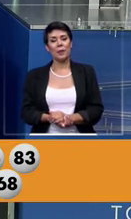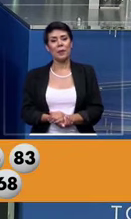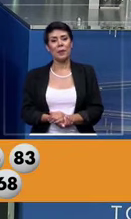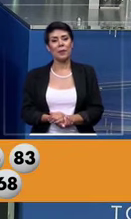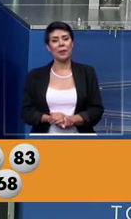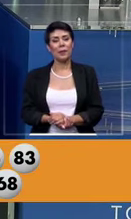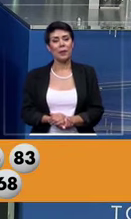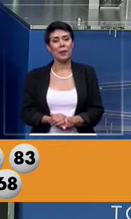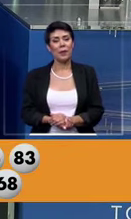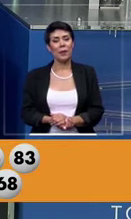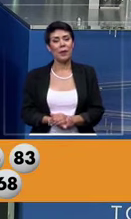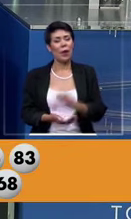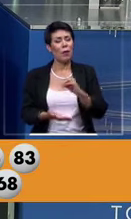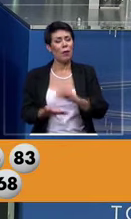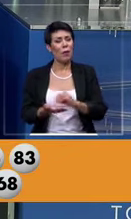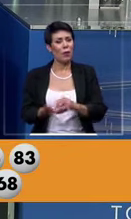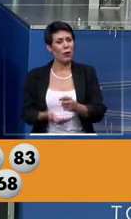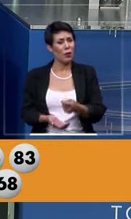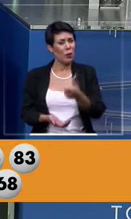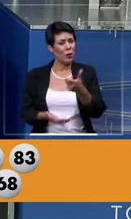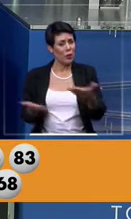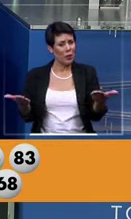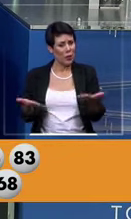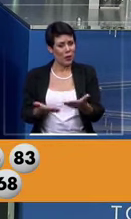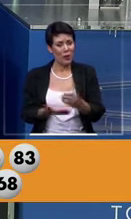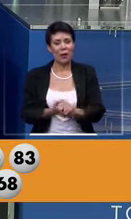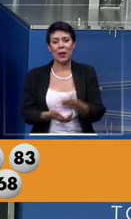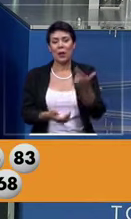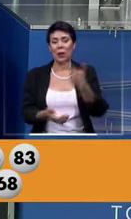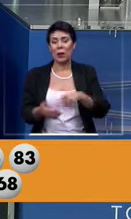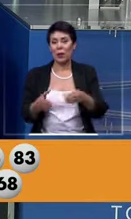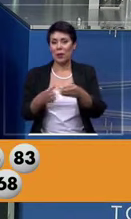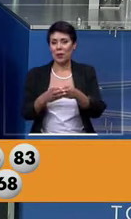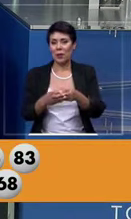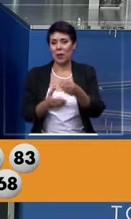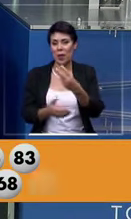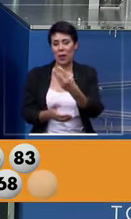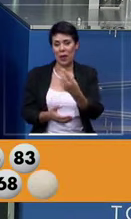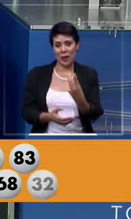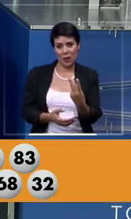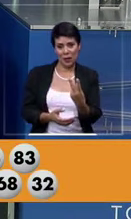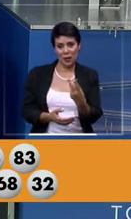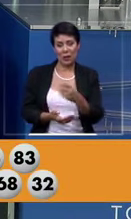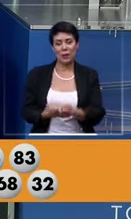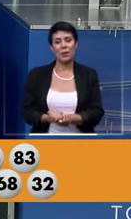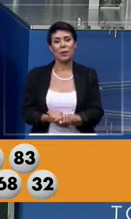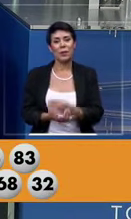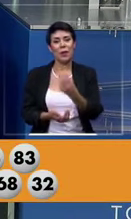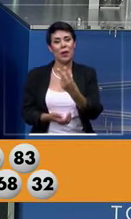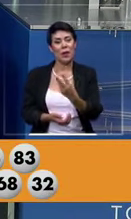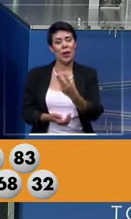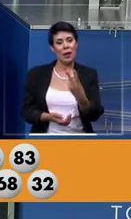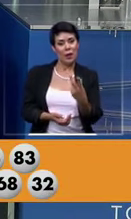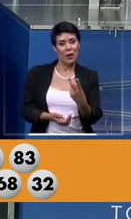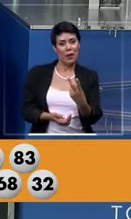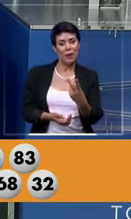Agora faltam 5 números na Lotomania. Bola amarela, número 32.